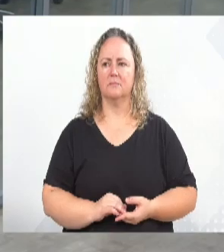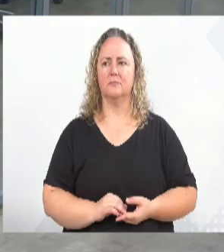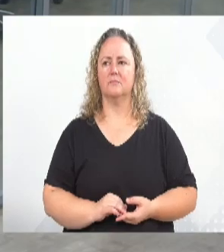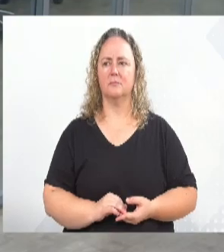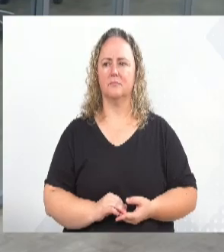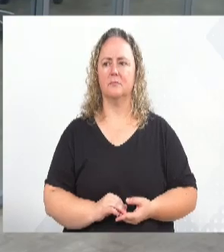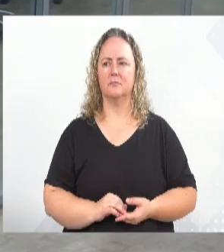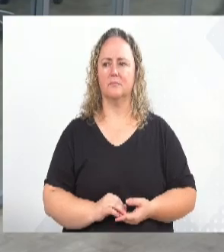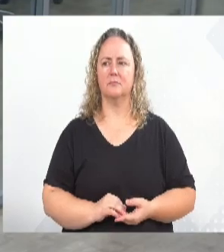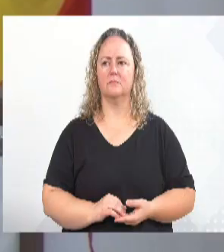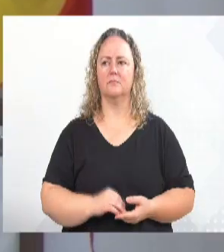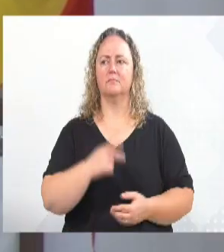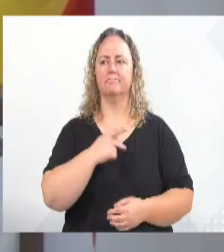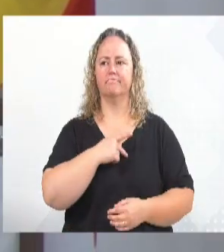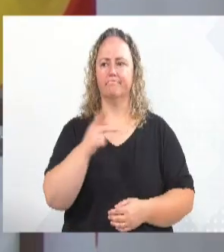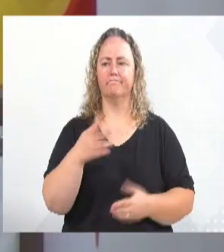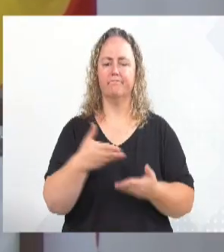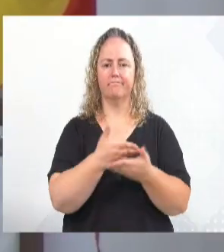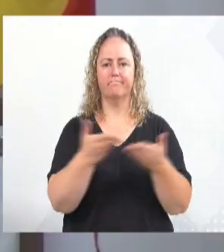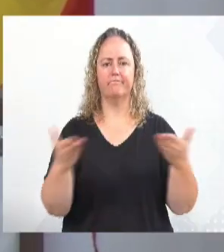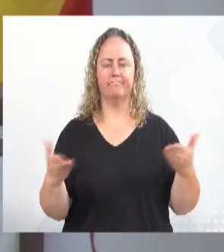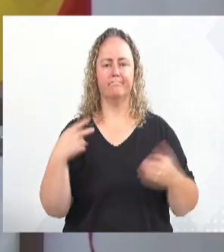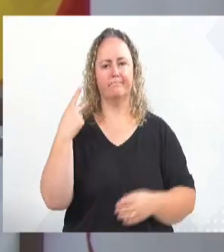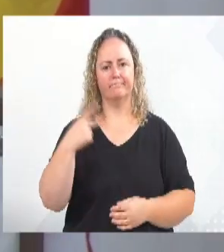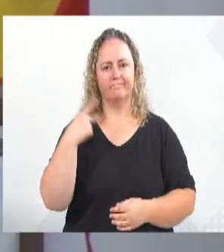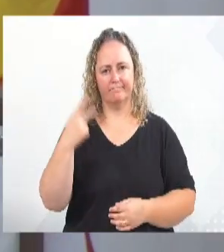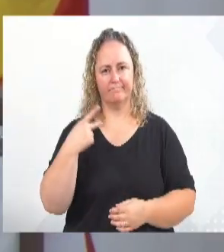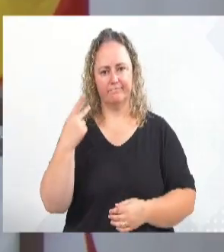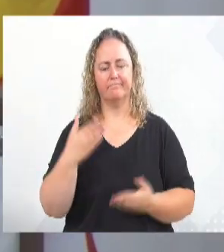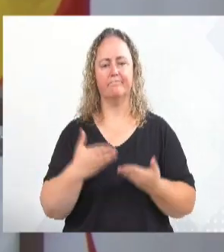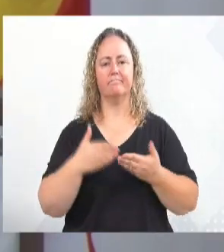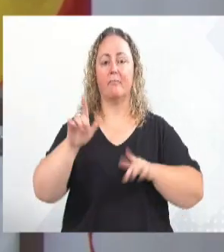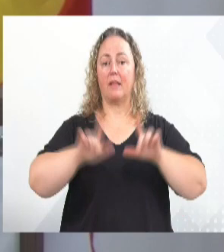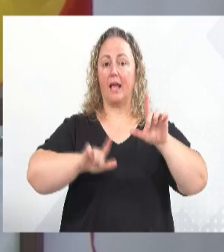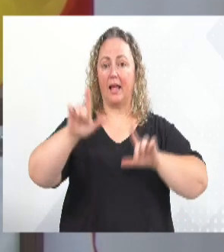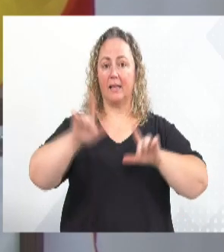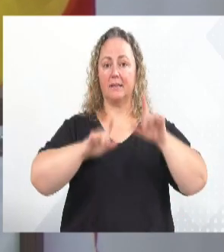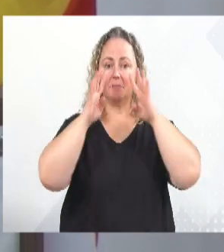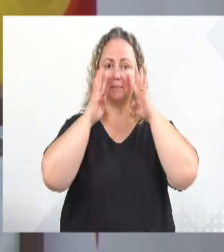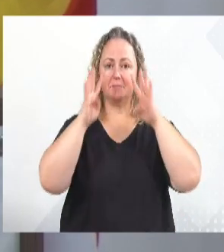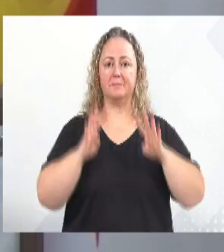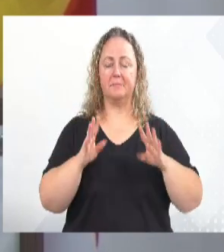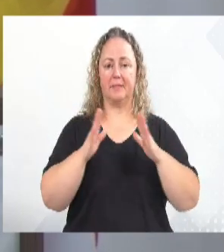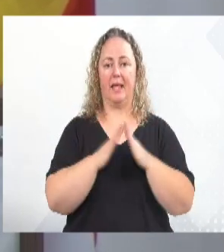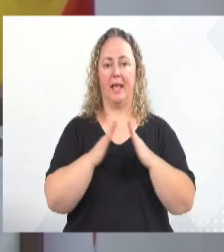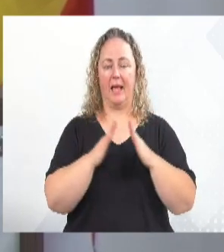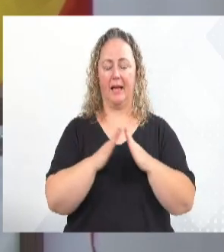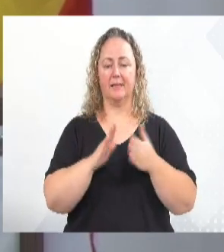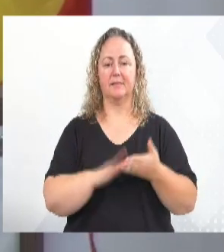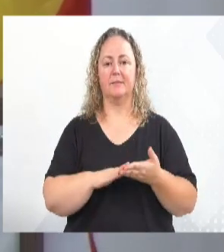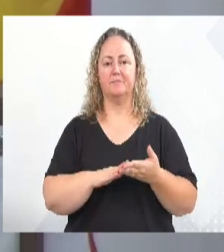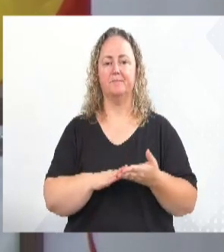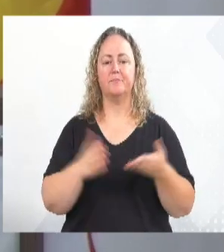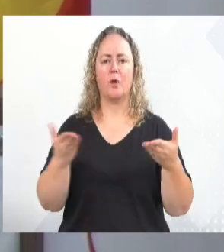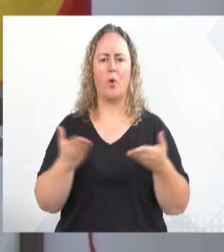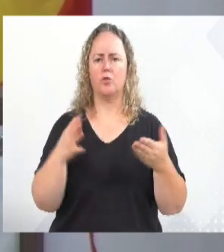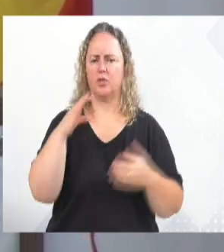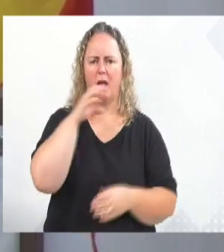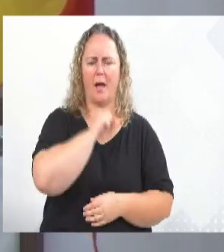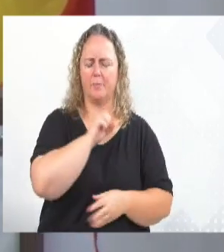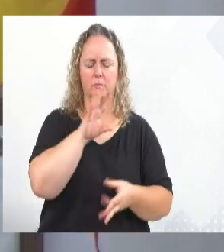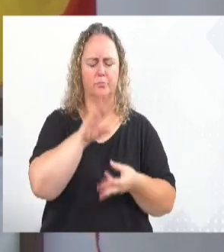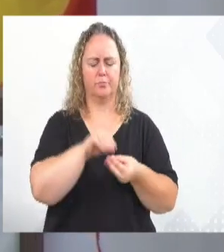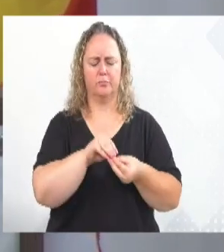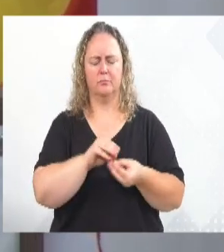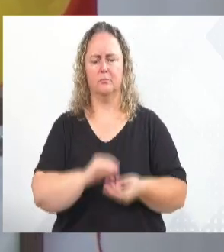Senhor presidente, senhores vereadores, TVL, pessoal que está nos assistindo em casa. O pronunciamento hoje é bem rápido, bem